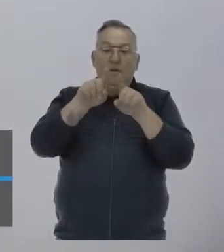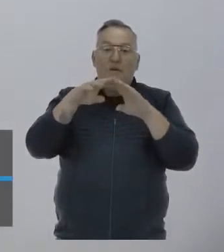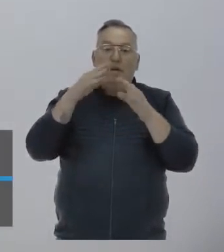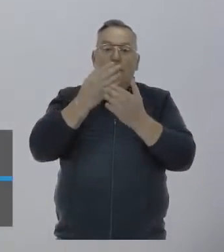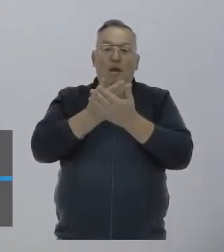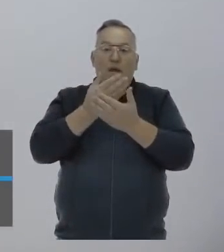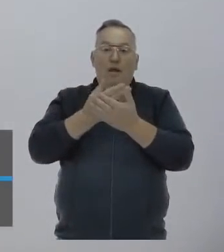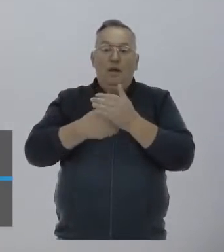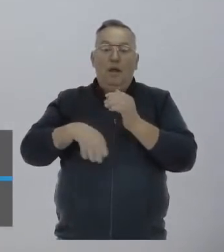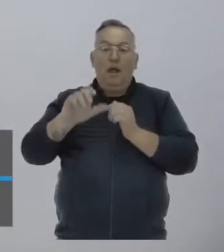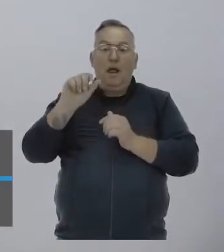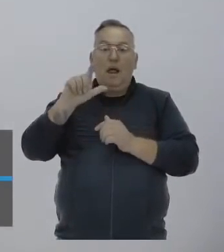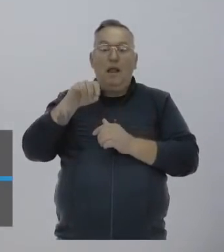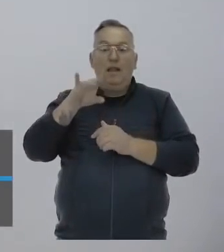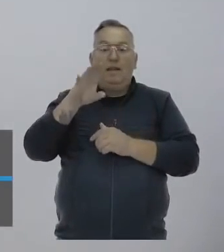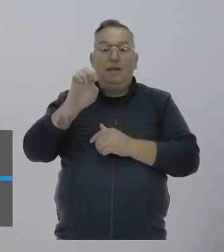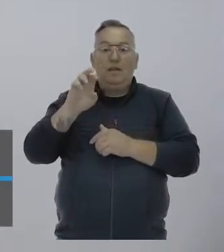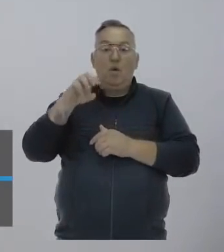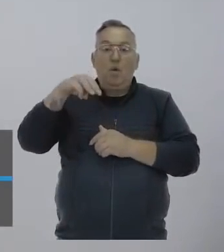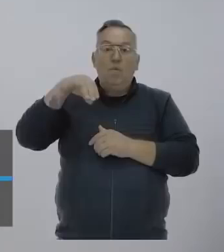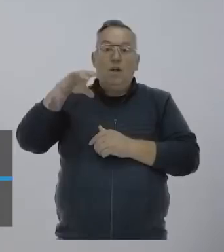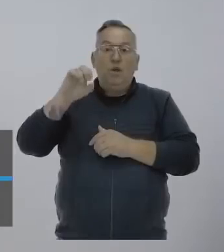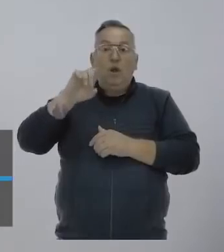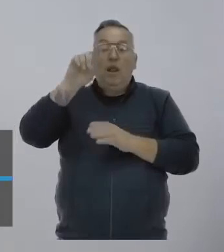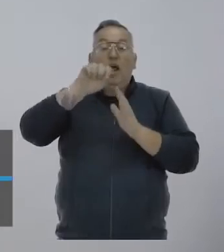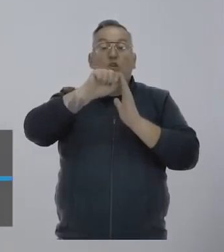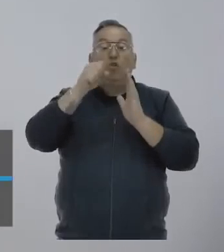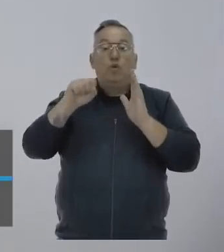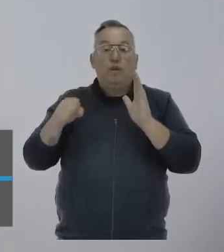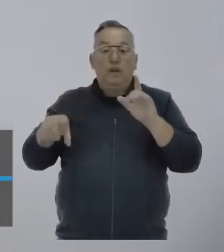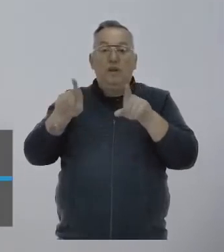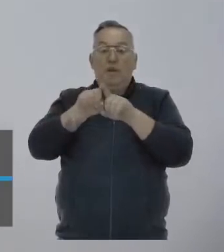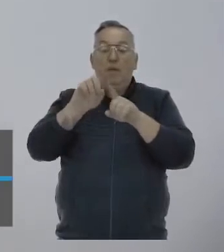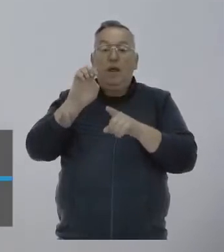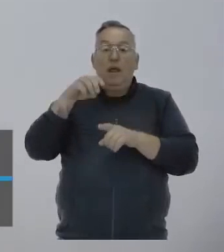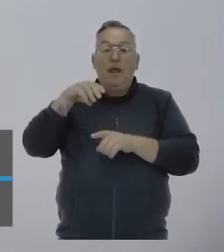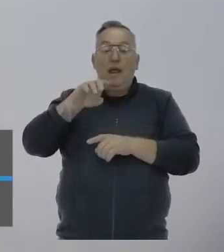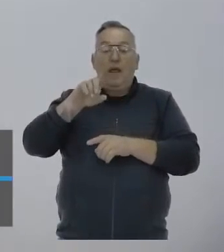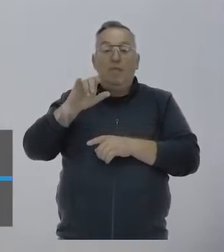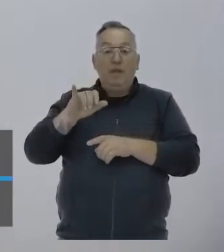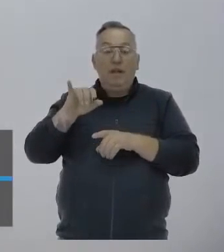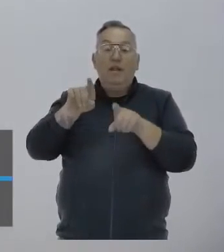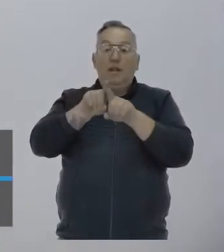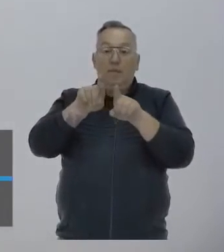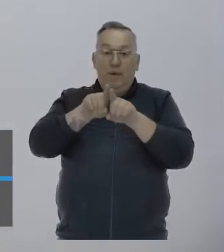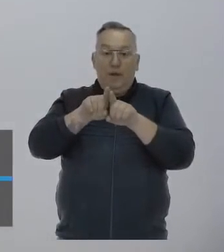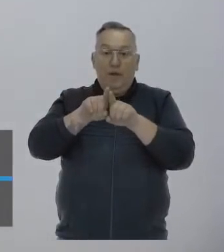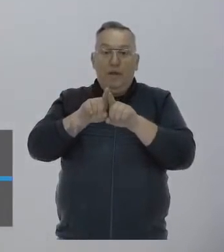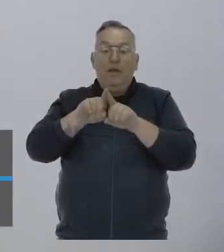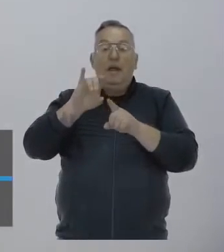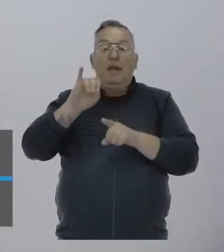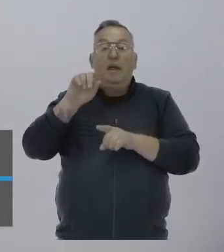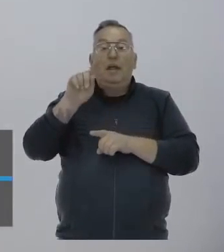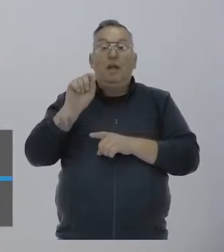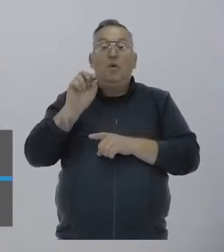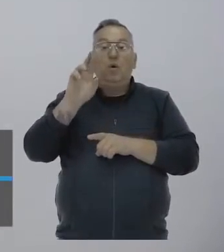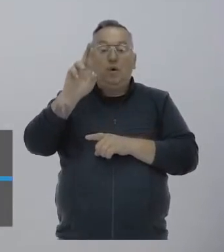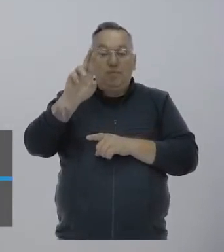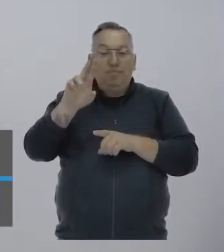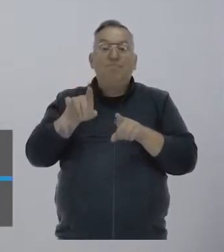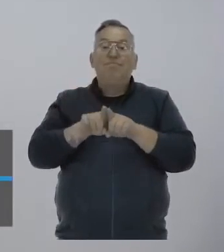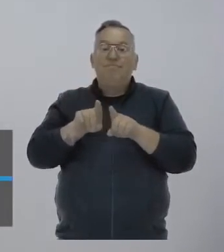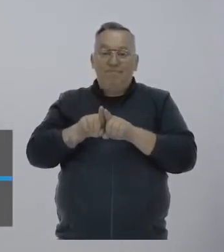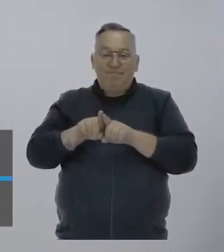escola Alice Romanos, de Suzano, tem a Emily Rodrigues Teixeira presente, tem o Igor